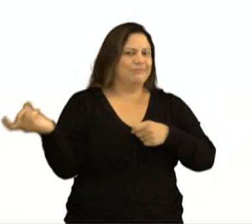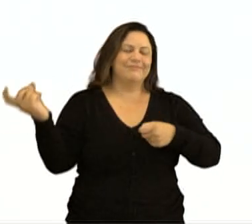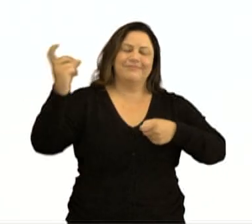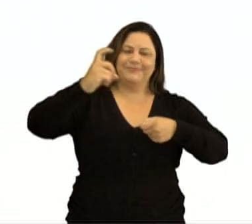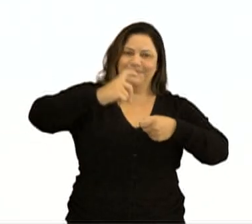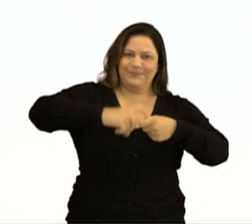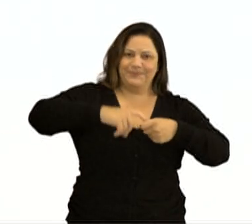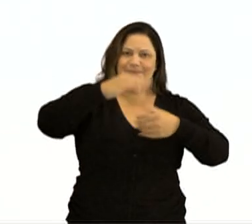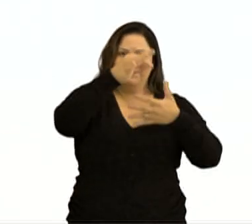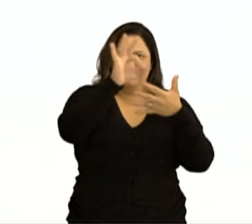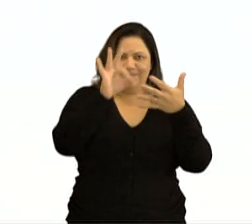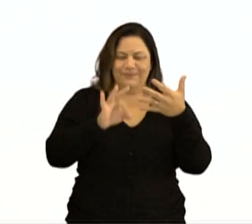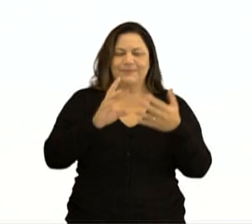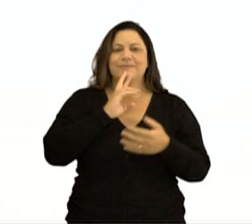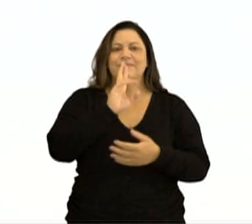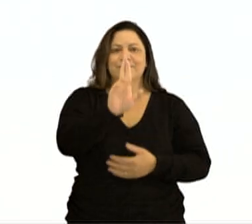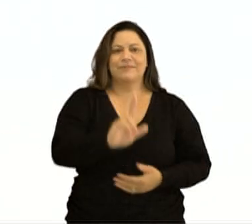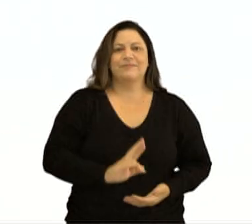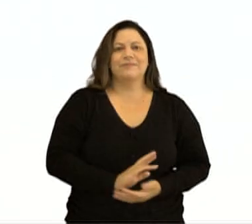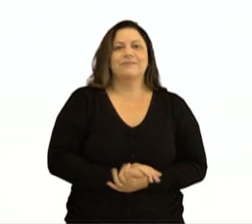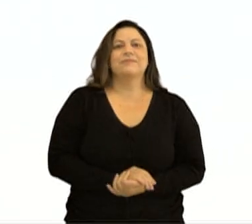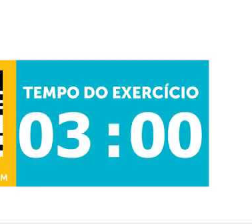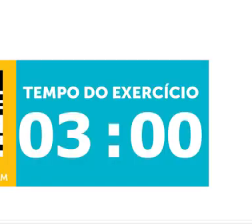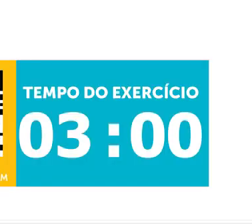voltamos a conferir o resultado.